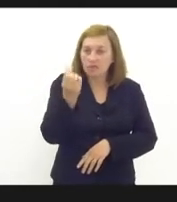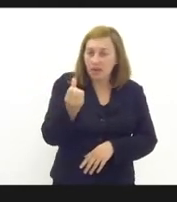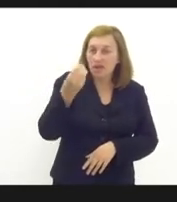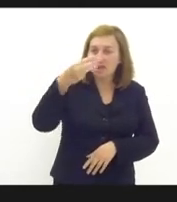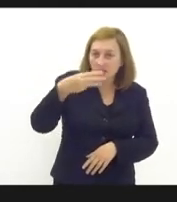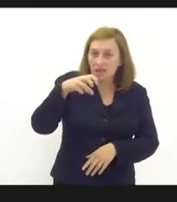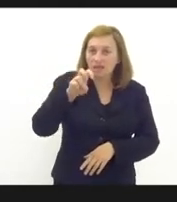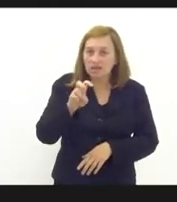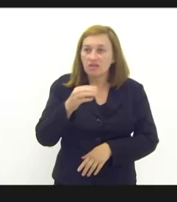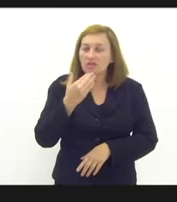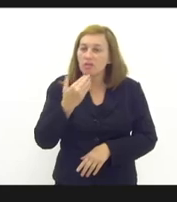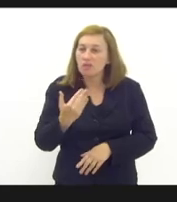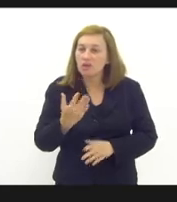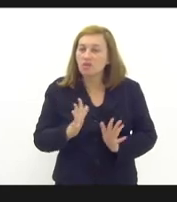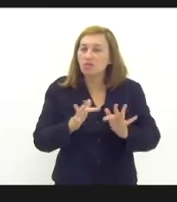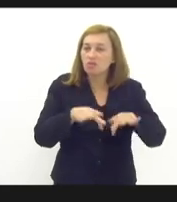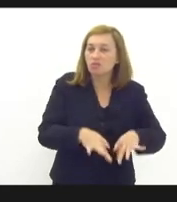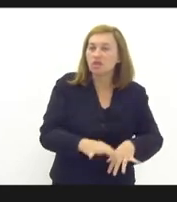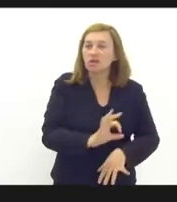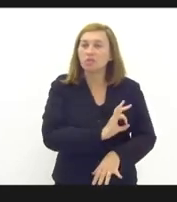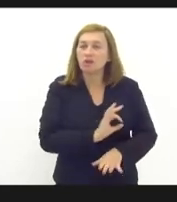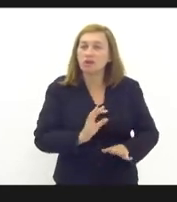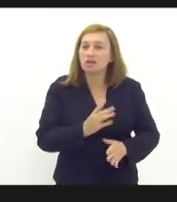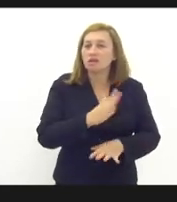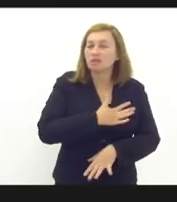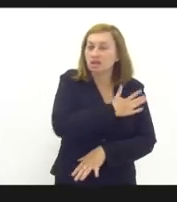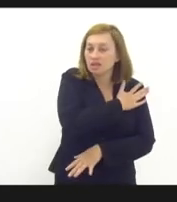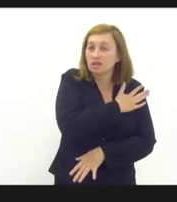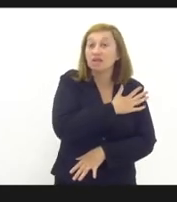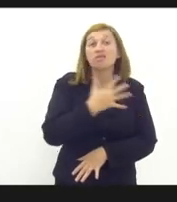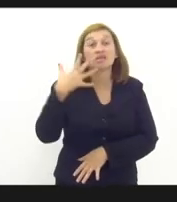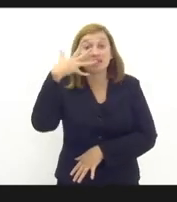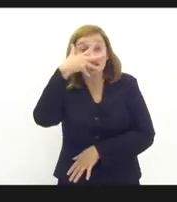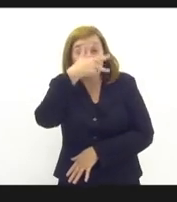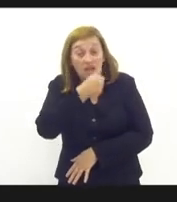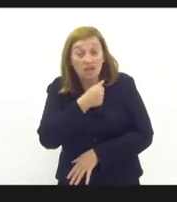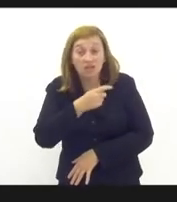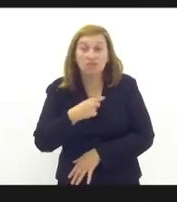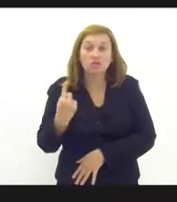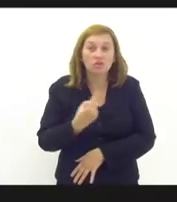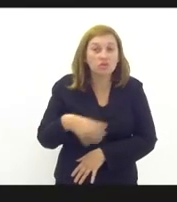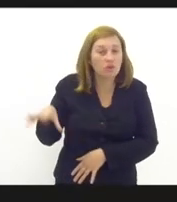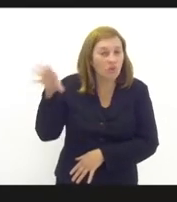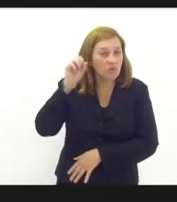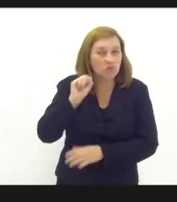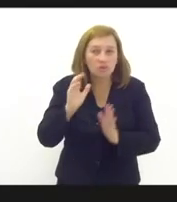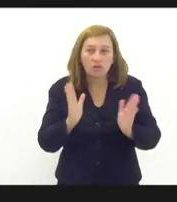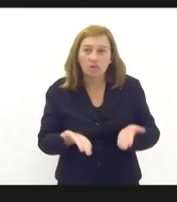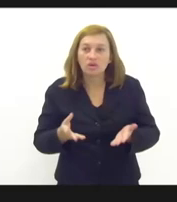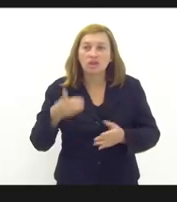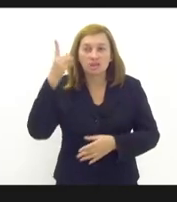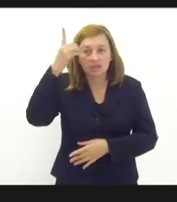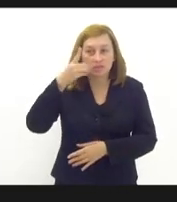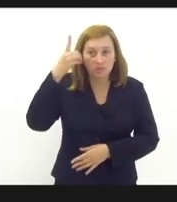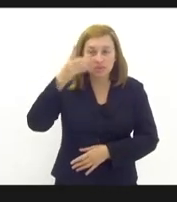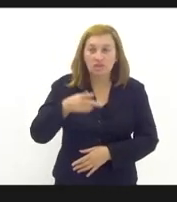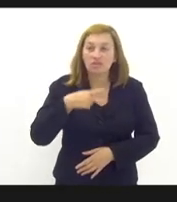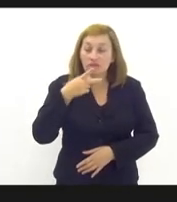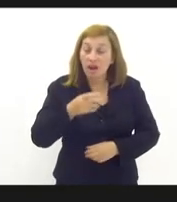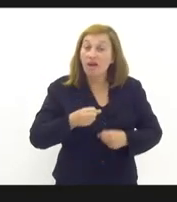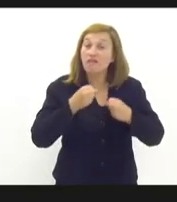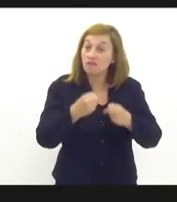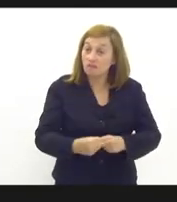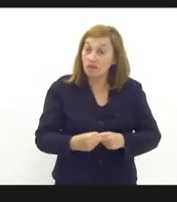ficam pedindo o fim da Polícia Militar. E vai ser muito bonito nós ouvirmos hoje a deputada falar de forma